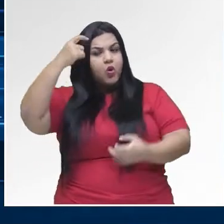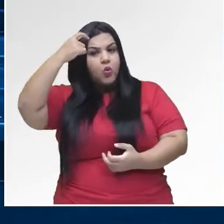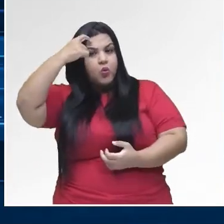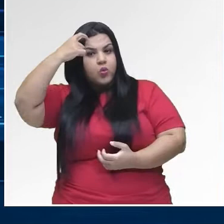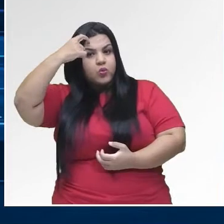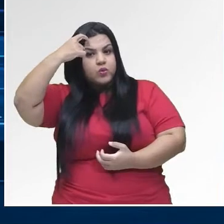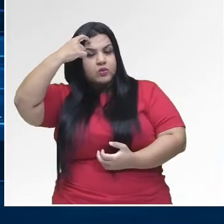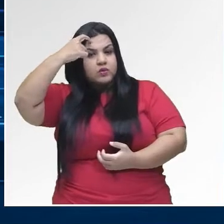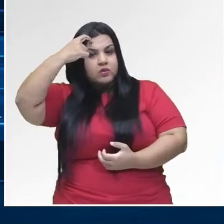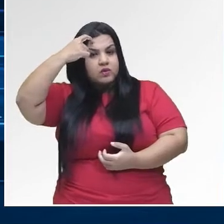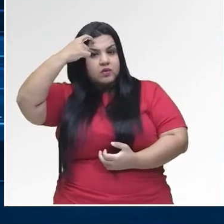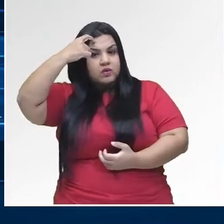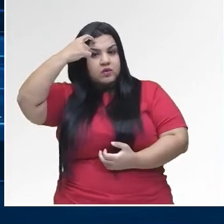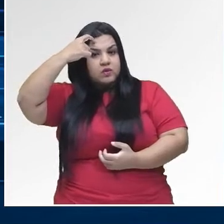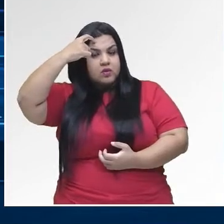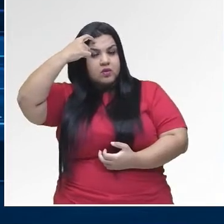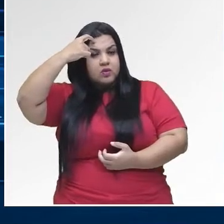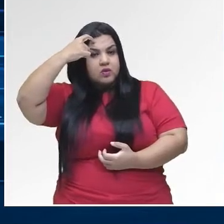né?